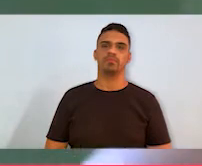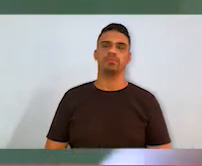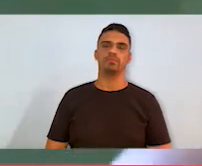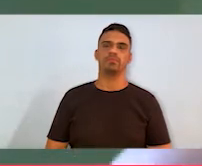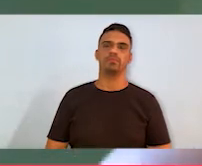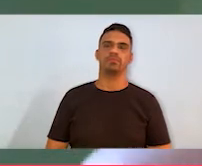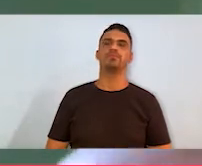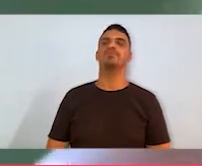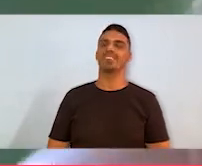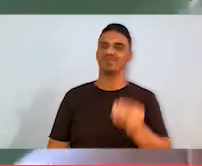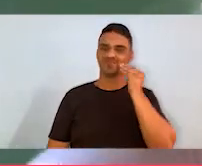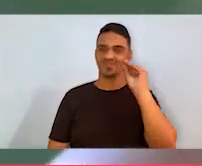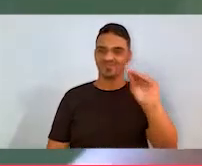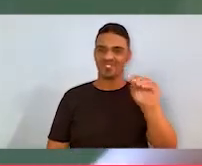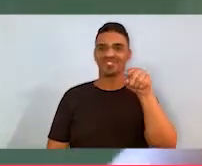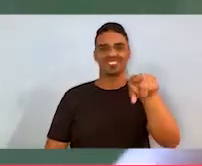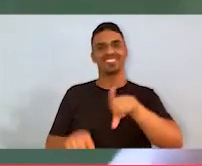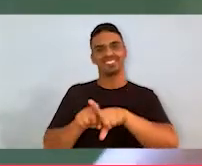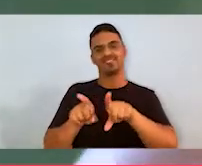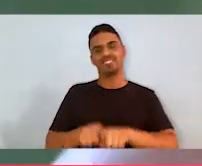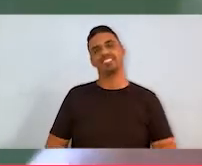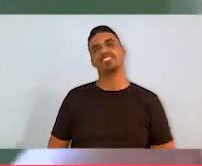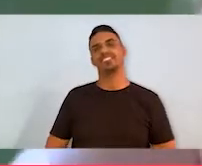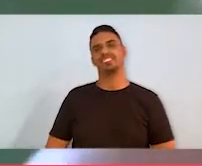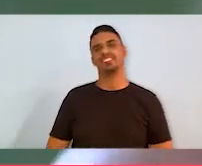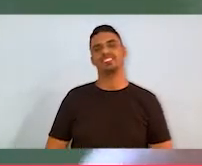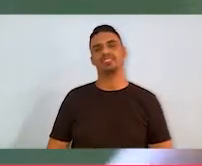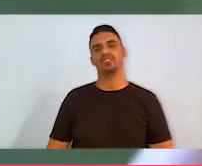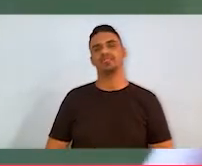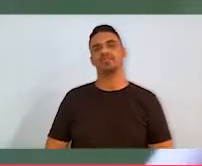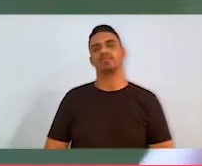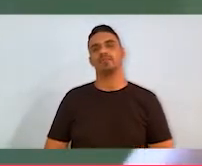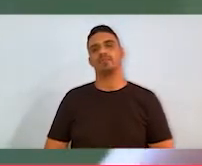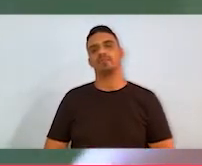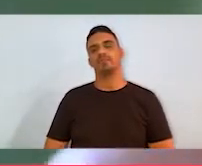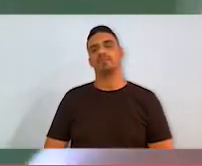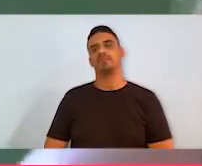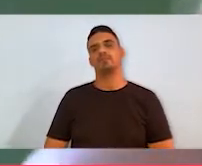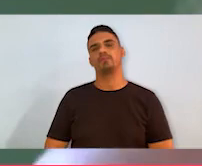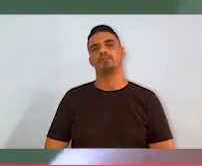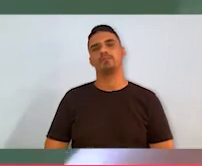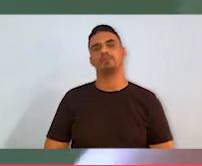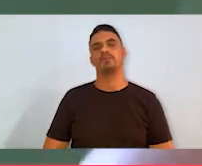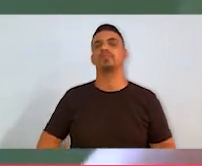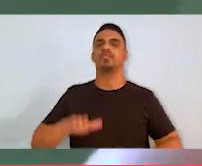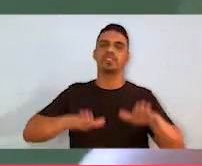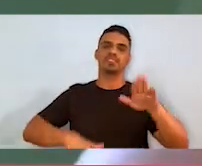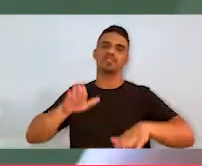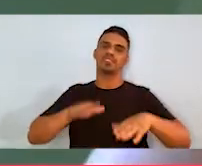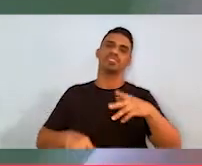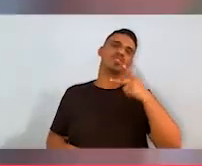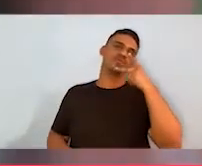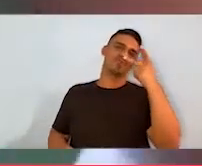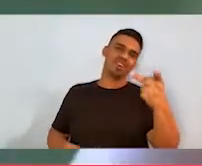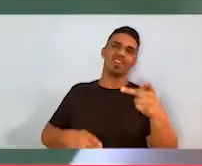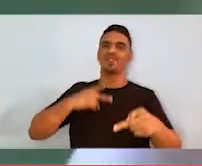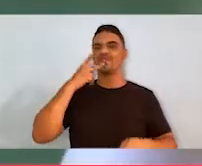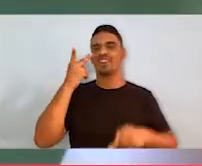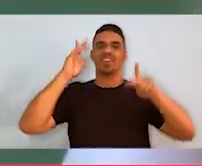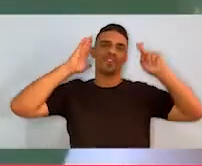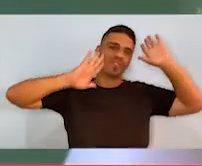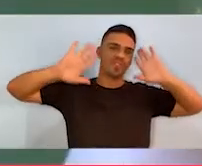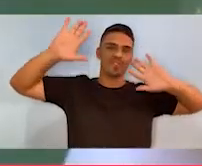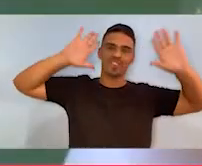Virtual Hug para ti também. Aí, de vez em quando estou parado para olhar o texto, porque às vezes eu começo a falar, eu